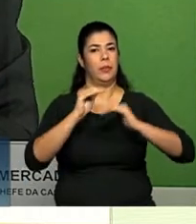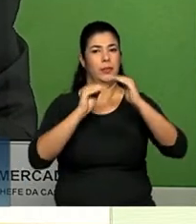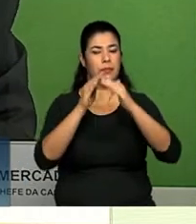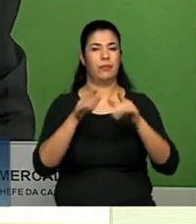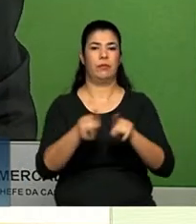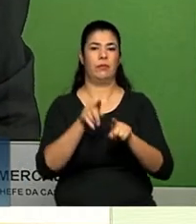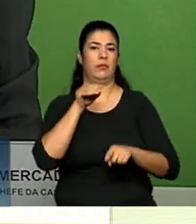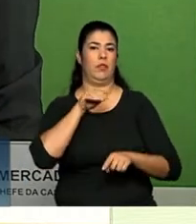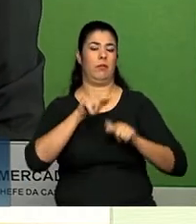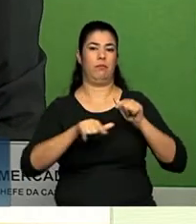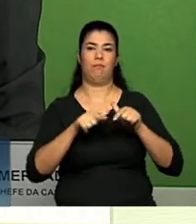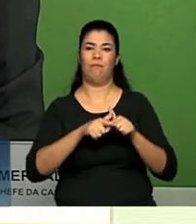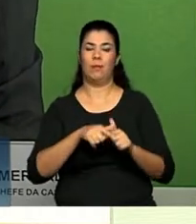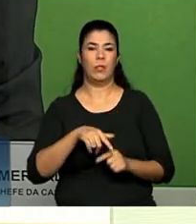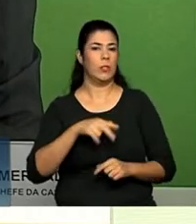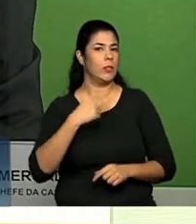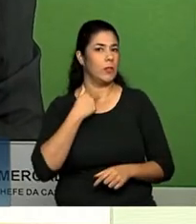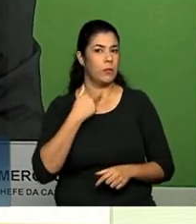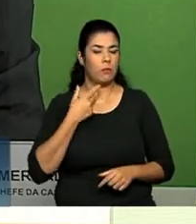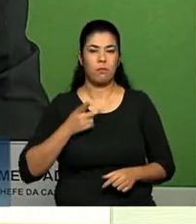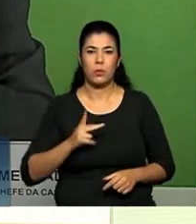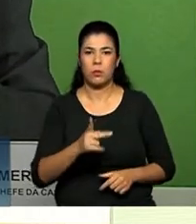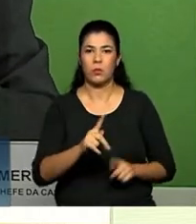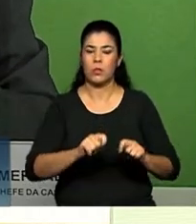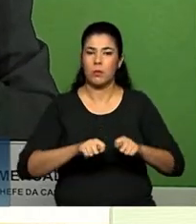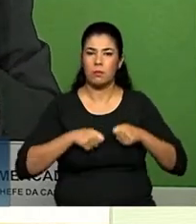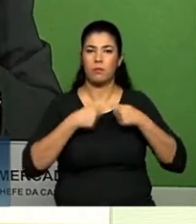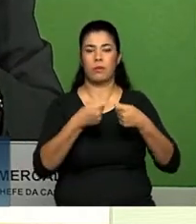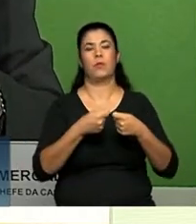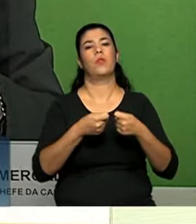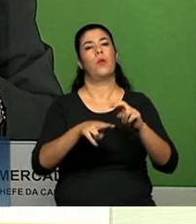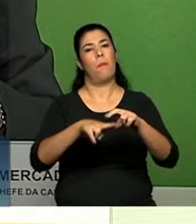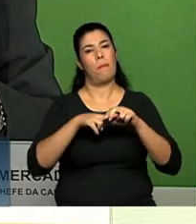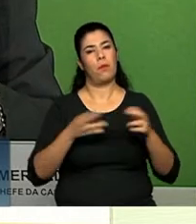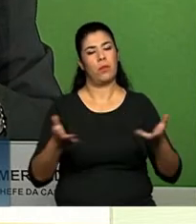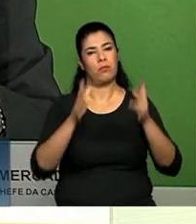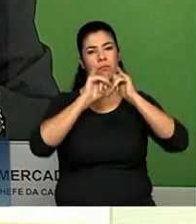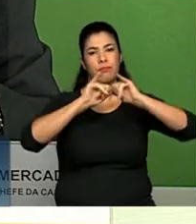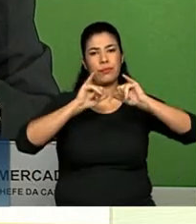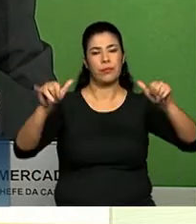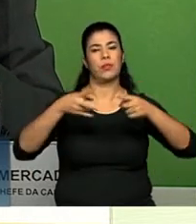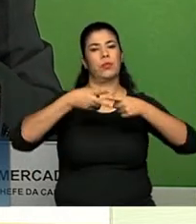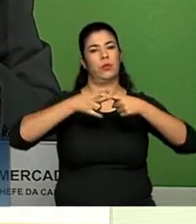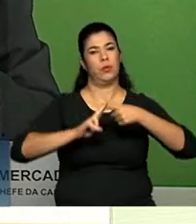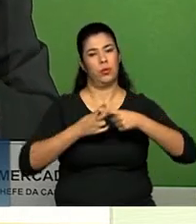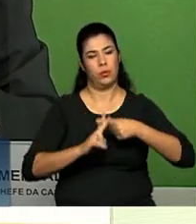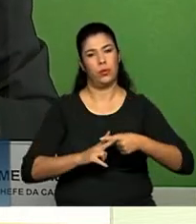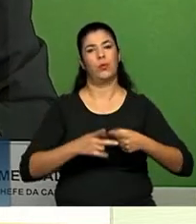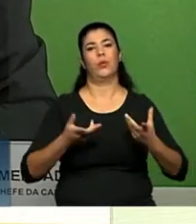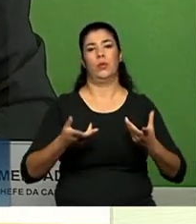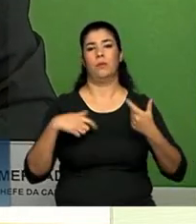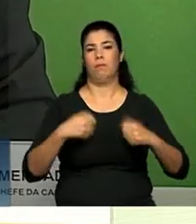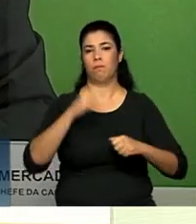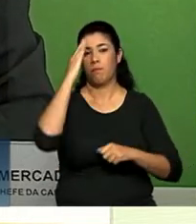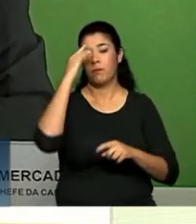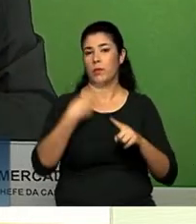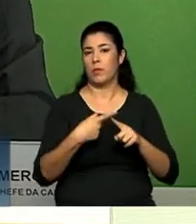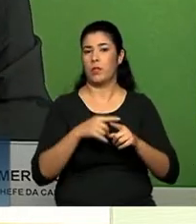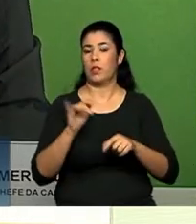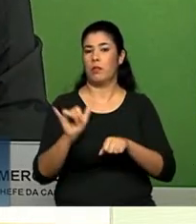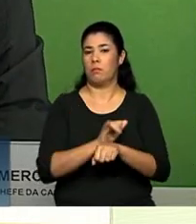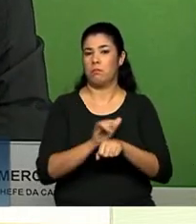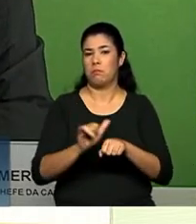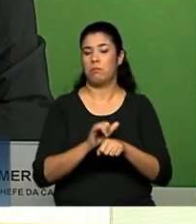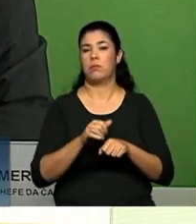é possível sustentar esse esforço. Então, essas correções, elas são estruturais, elas estão sendo feitas de